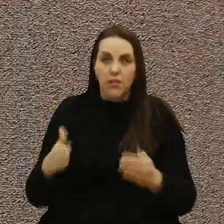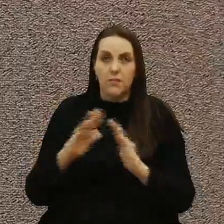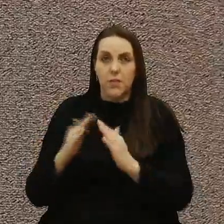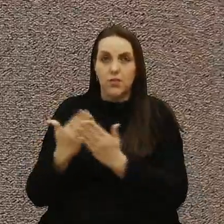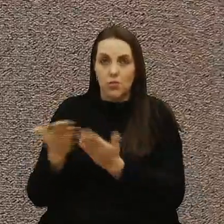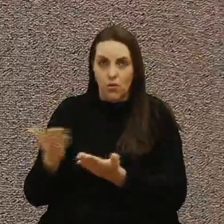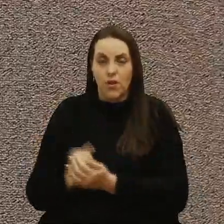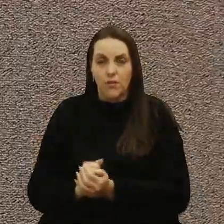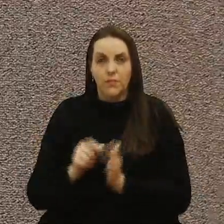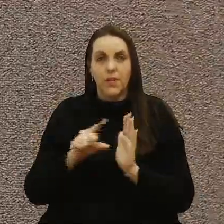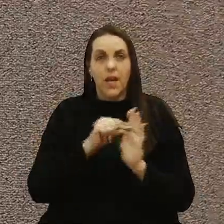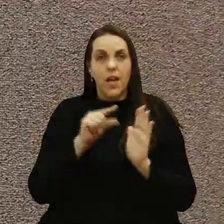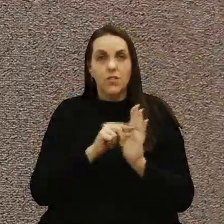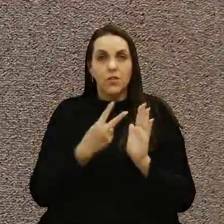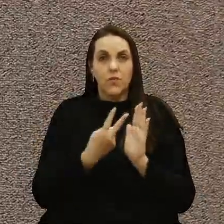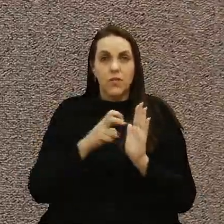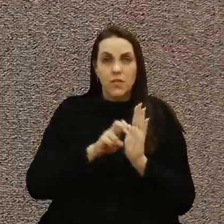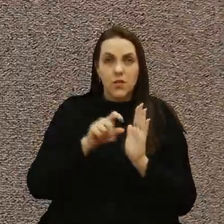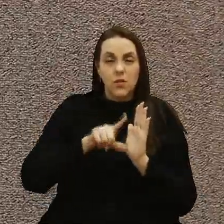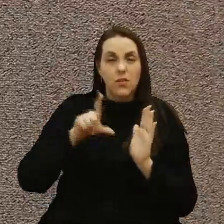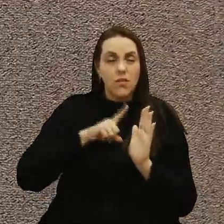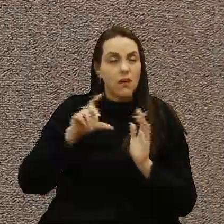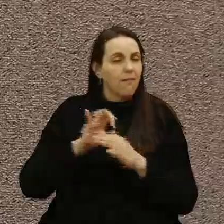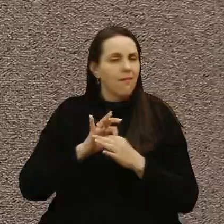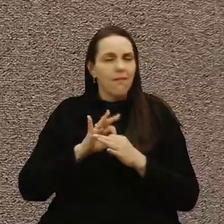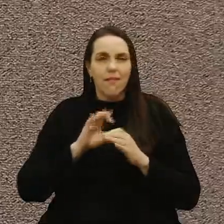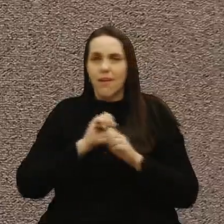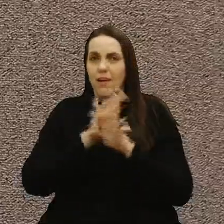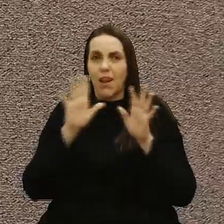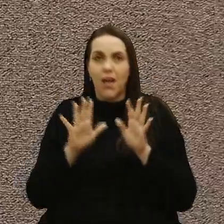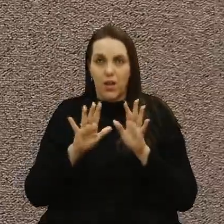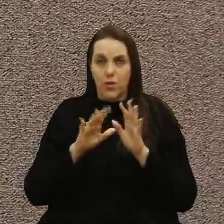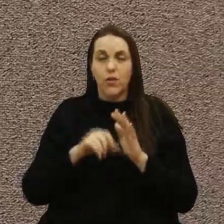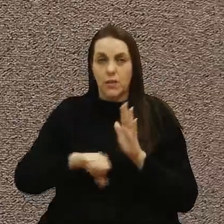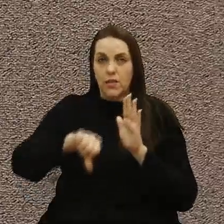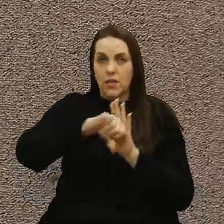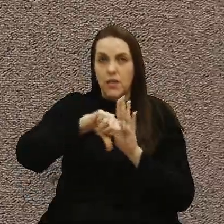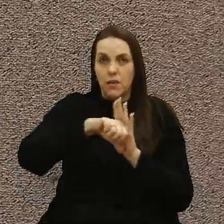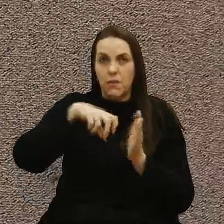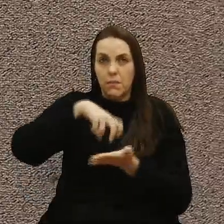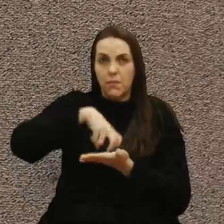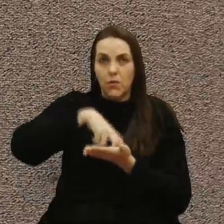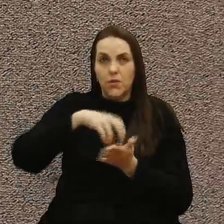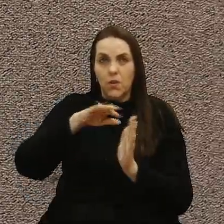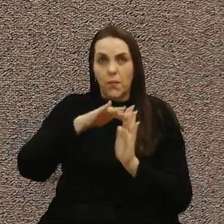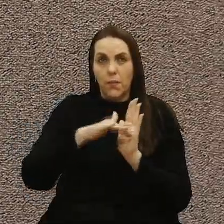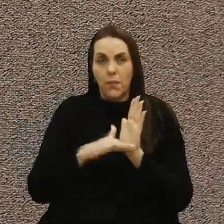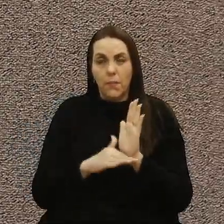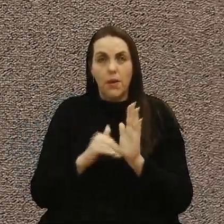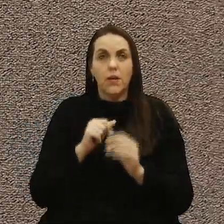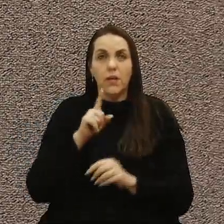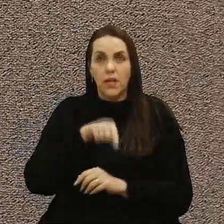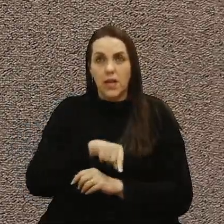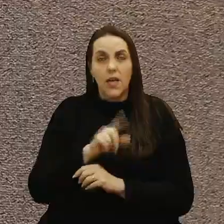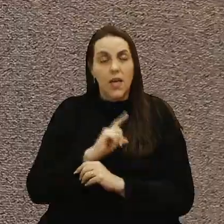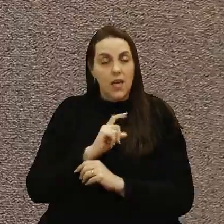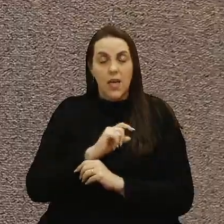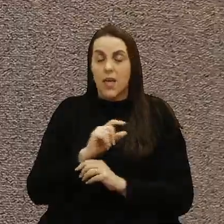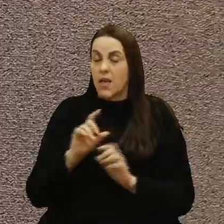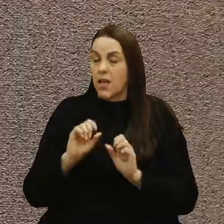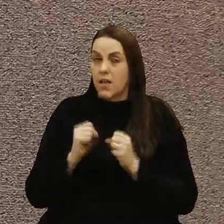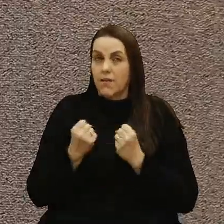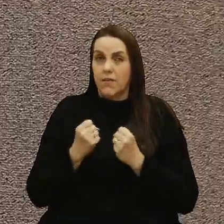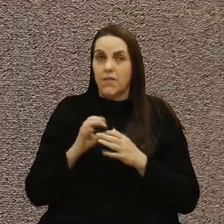artigo 25, onde ele deixa bem claro, Código Penal nosso deixa bem claro o excludente lá e deixa bem claro a questão da legítima defesa